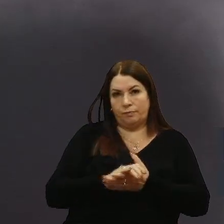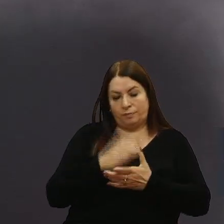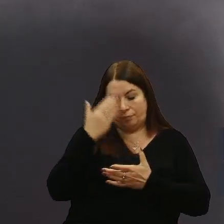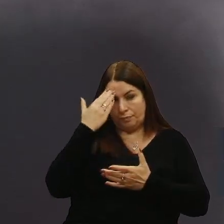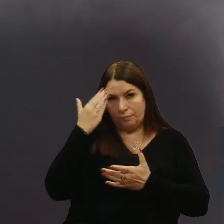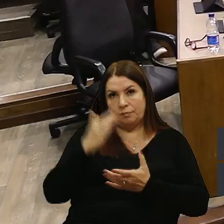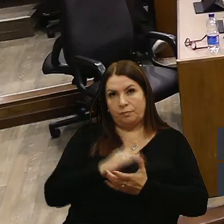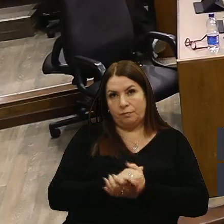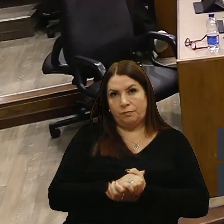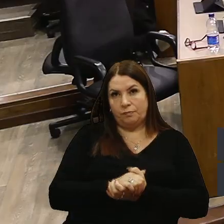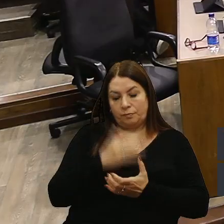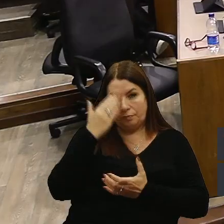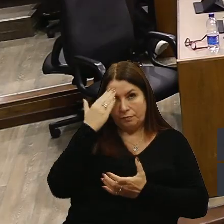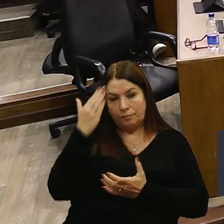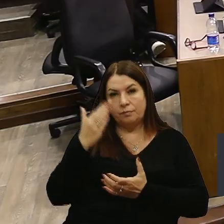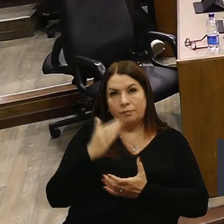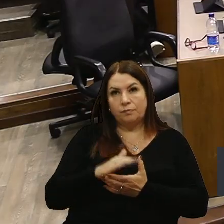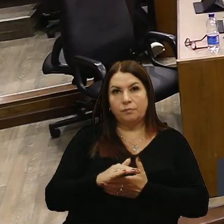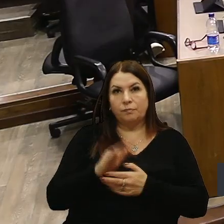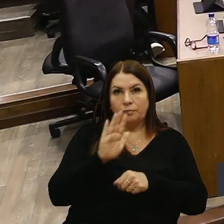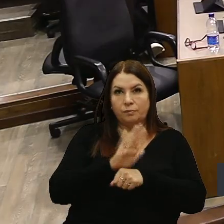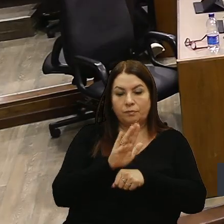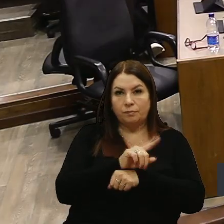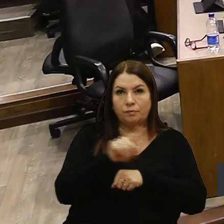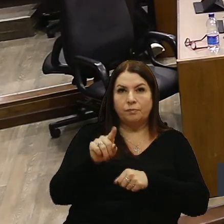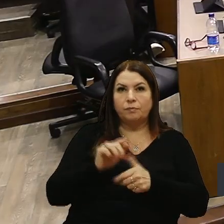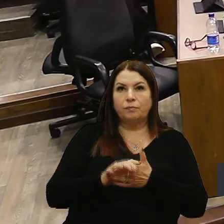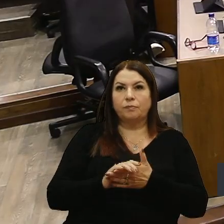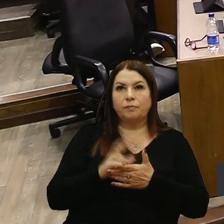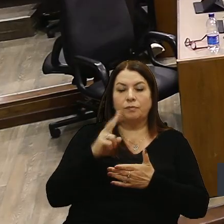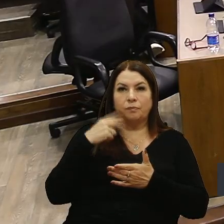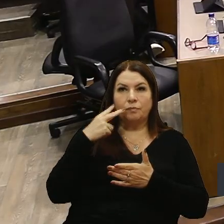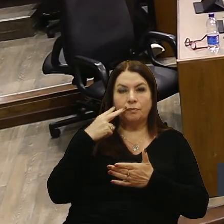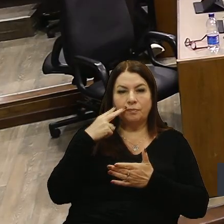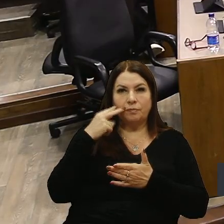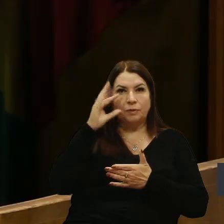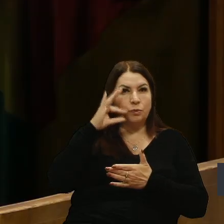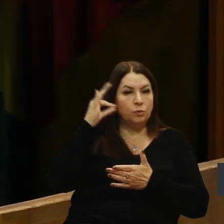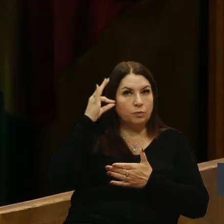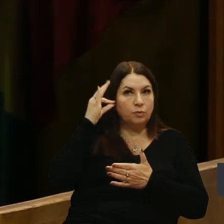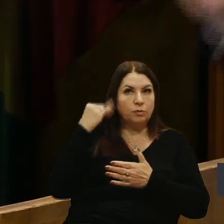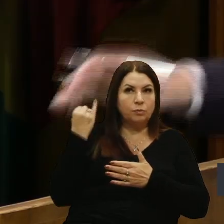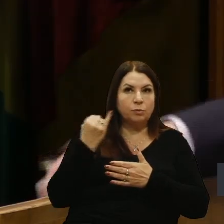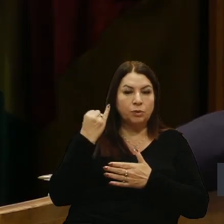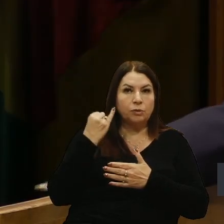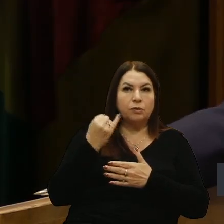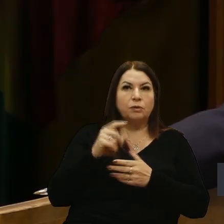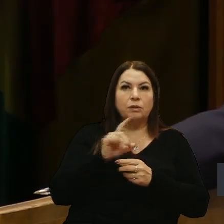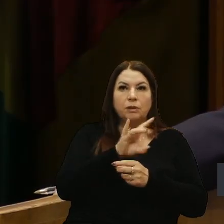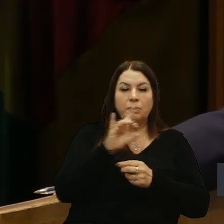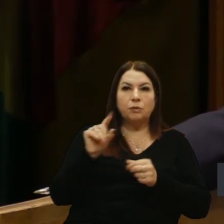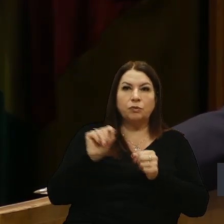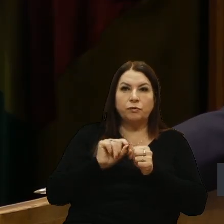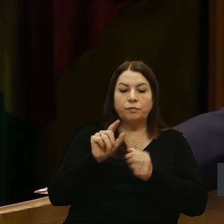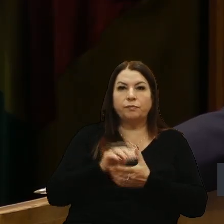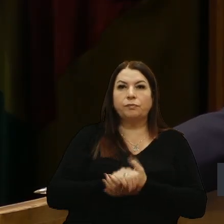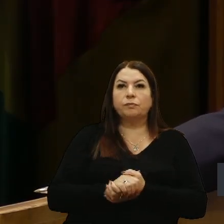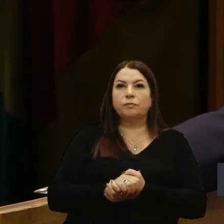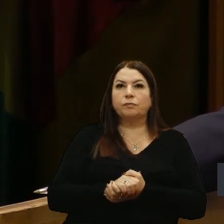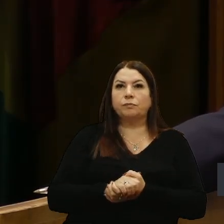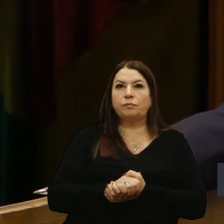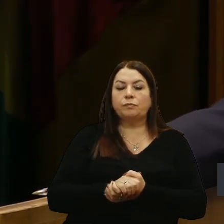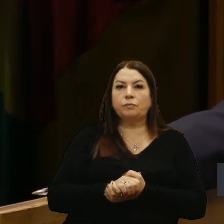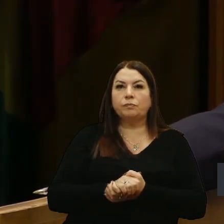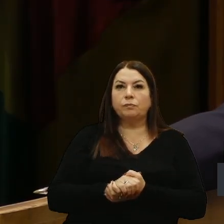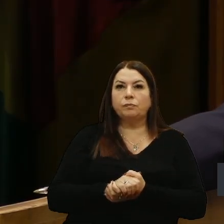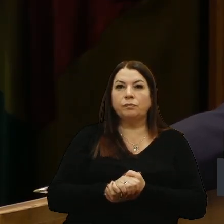Obrigado. Obrigado pela contribuição, vereadora Donei, importante a fala de cada um de vocês. E já